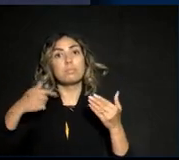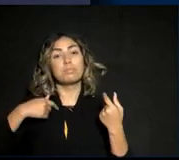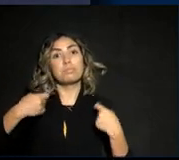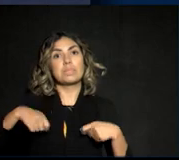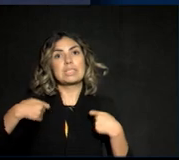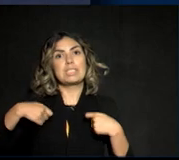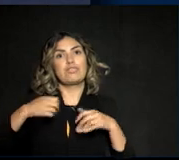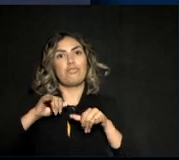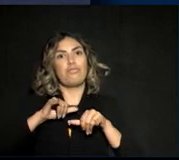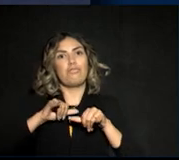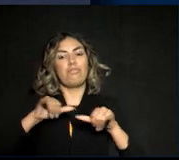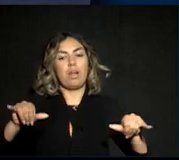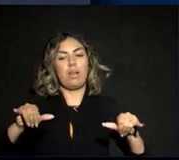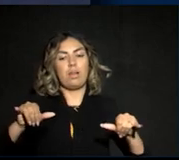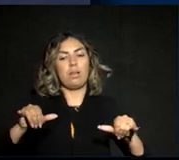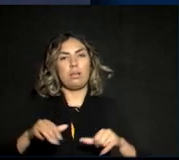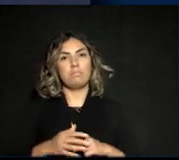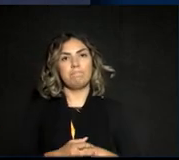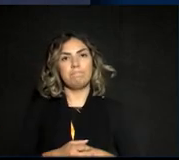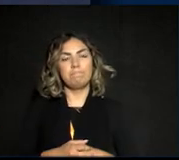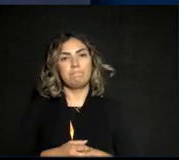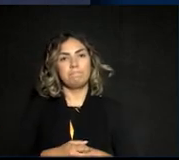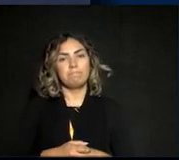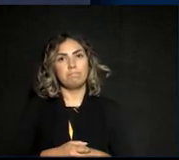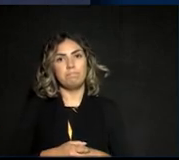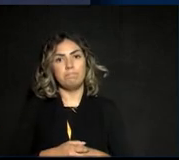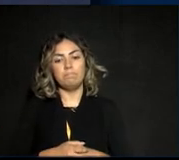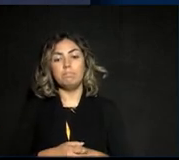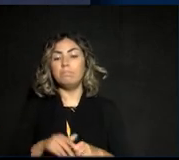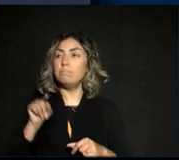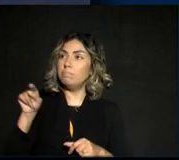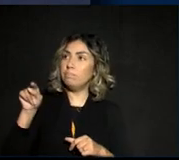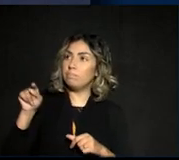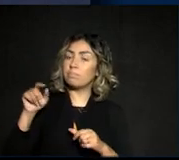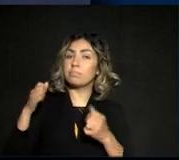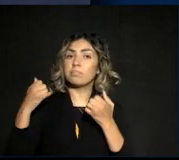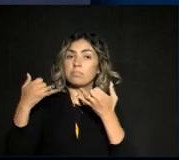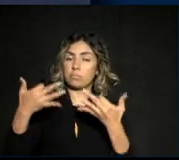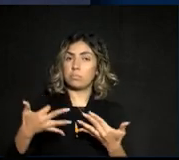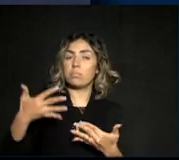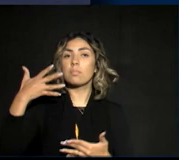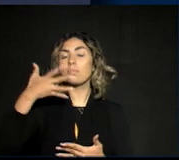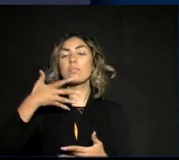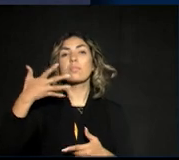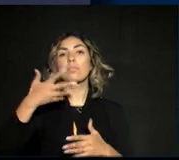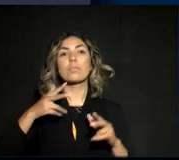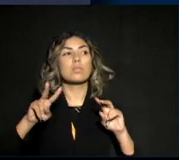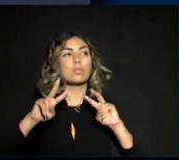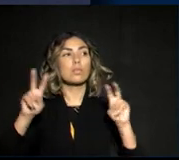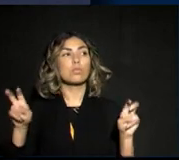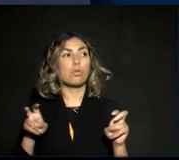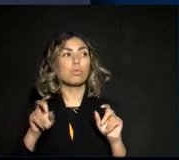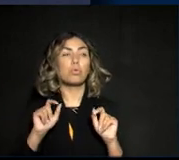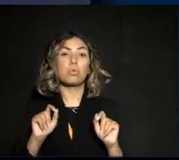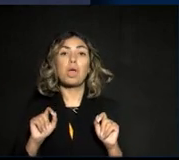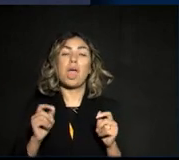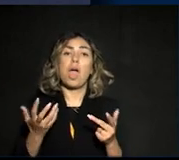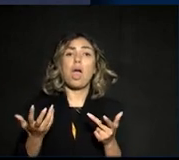passar de jeito nenhum. O Thiago comentou sobre a possibilidade